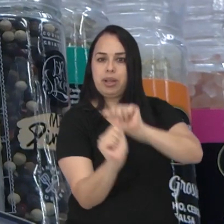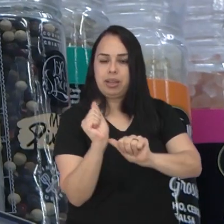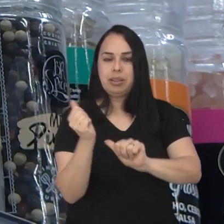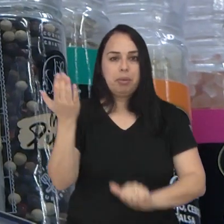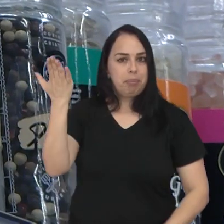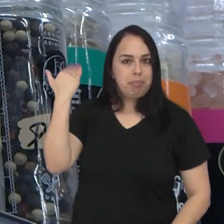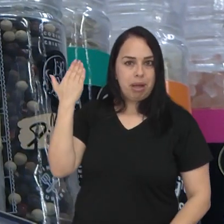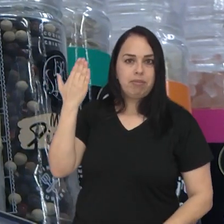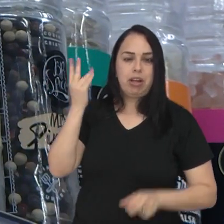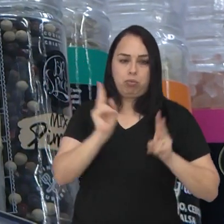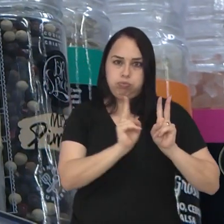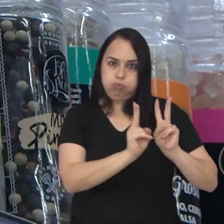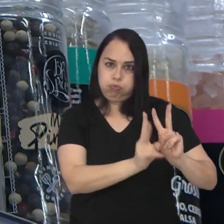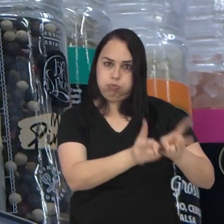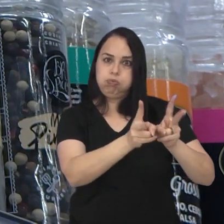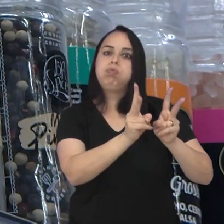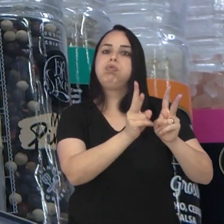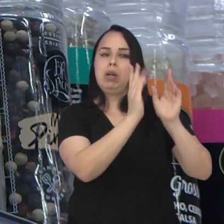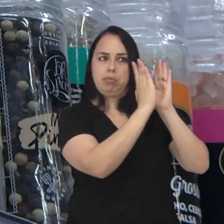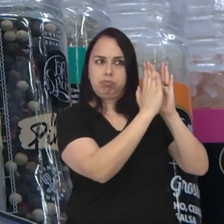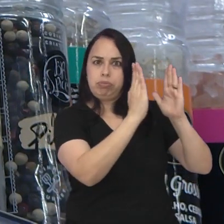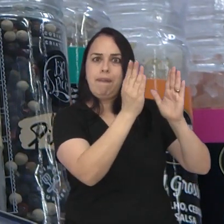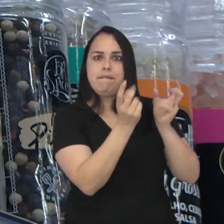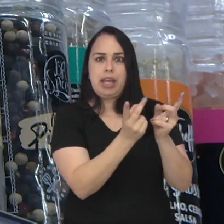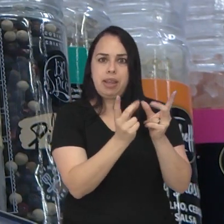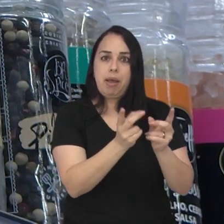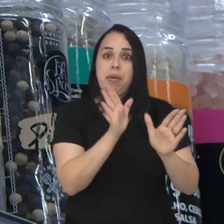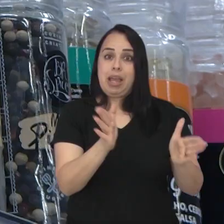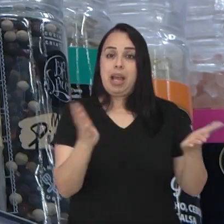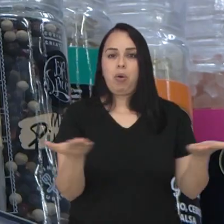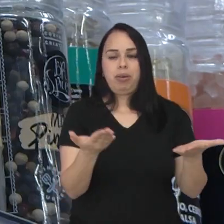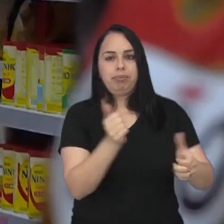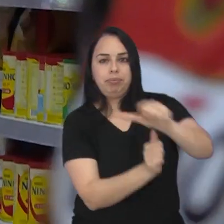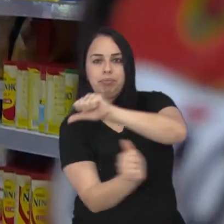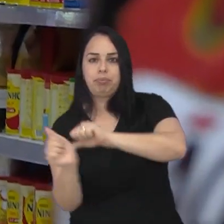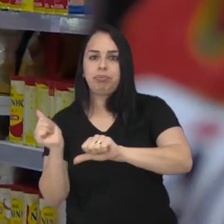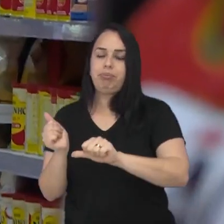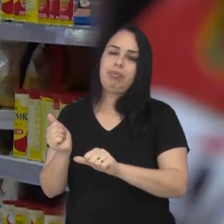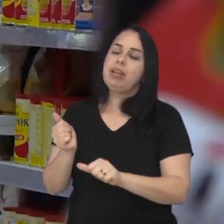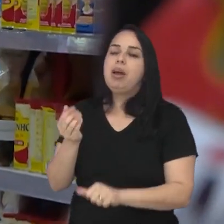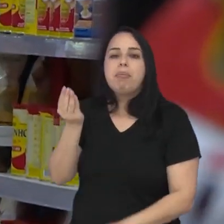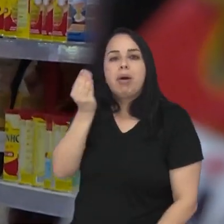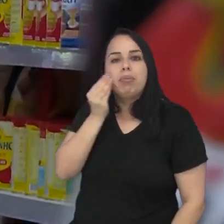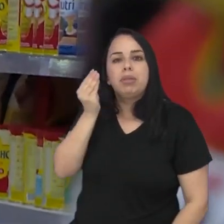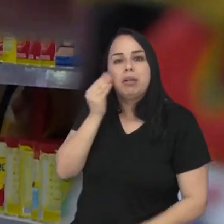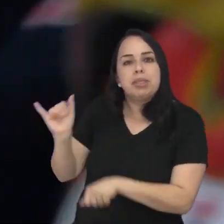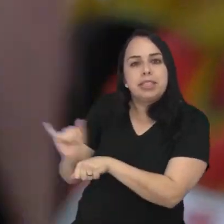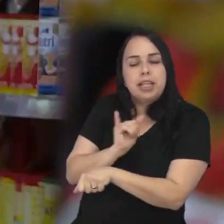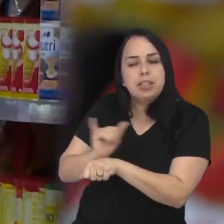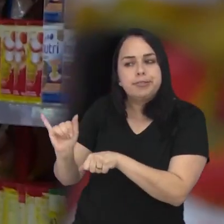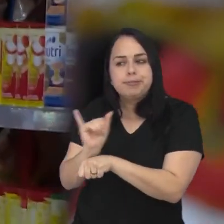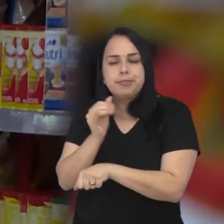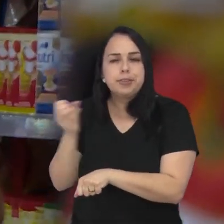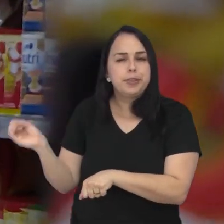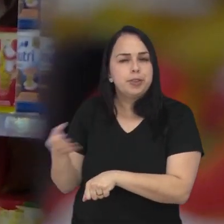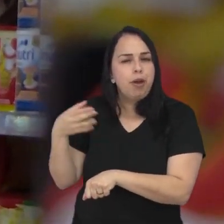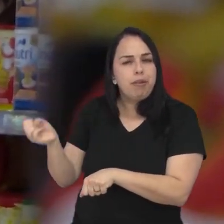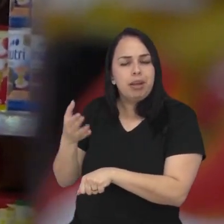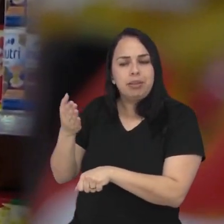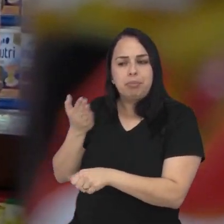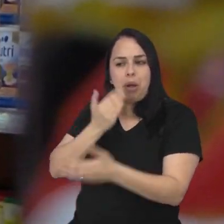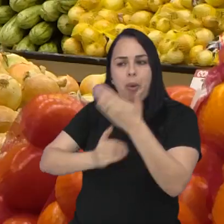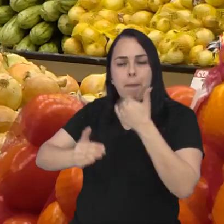produtos com embalagens antigas vão continuar nas prateleiras por enquanto. Então, o jeito é procurar outras formas de